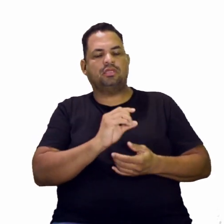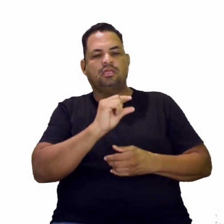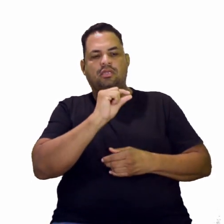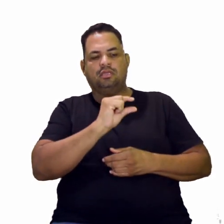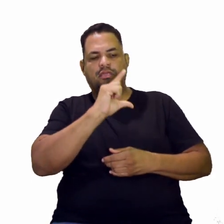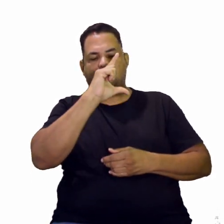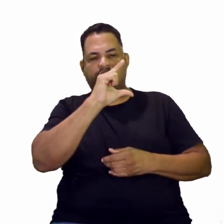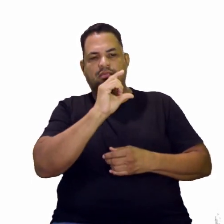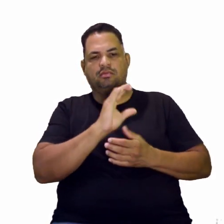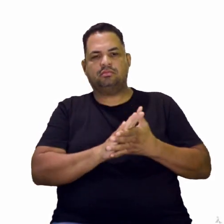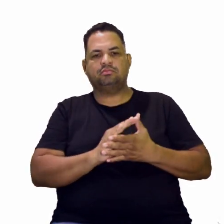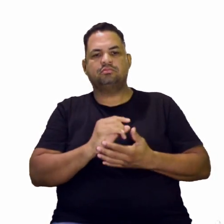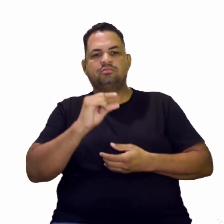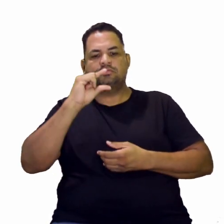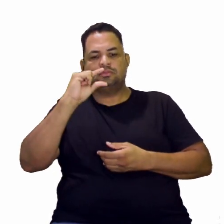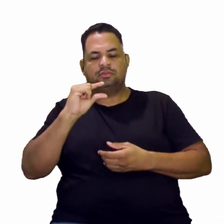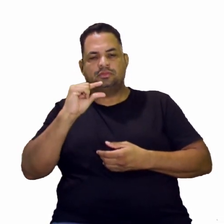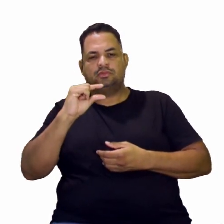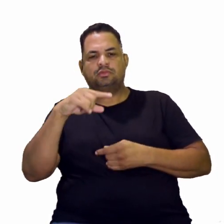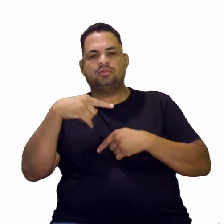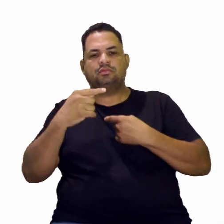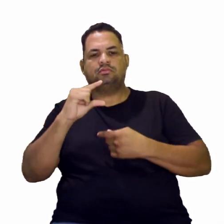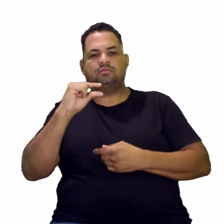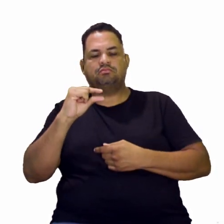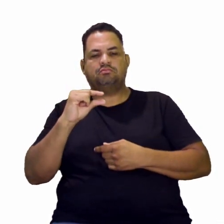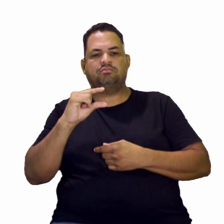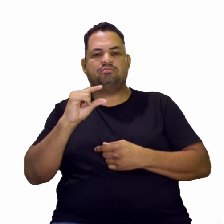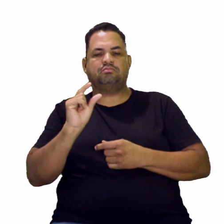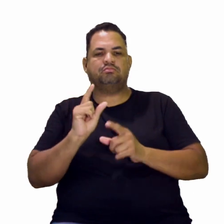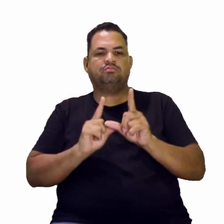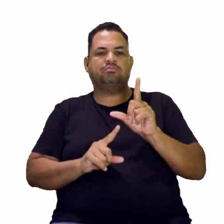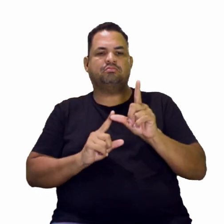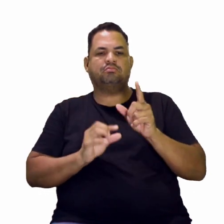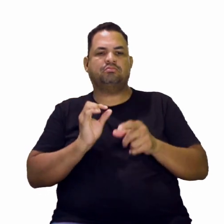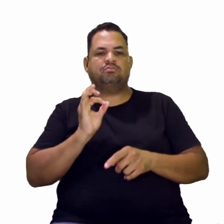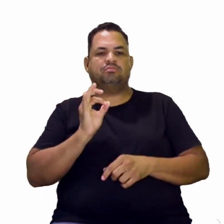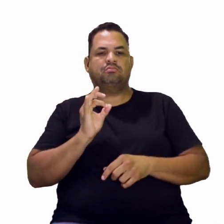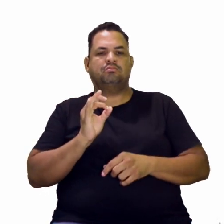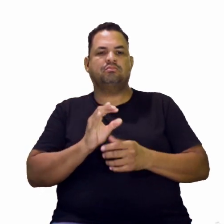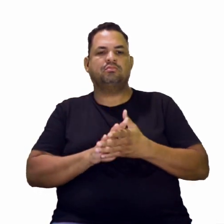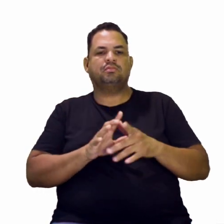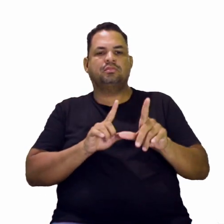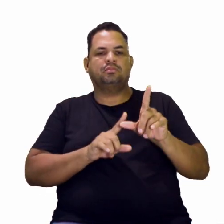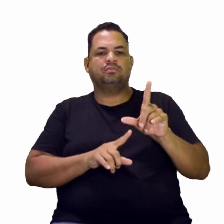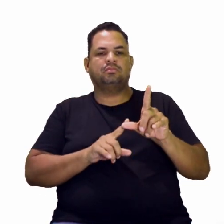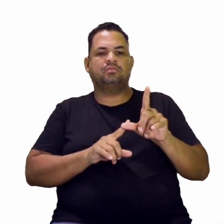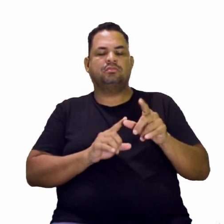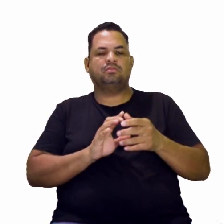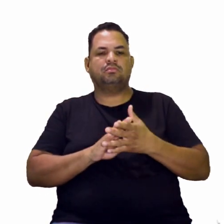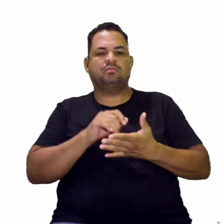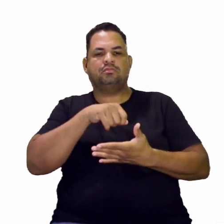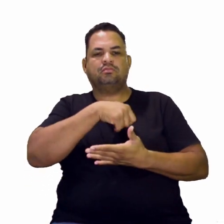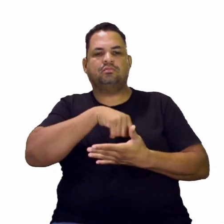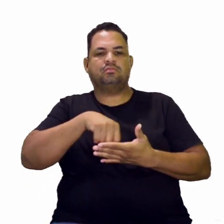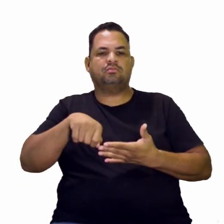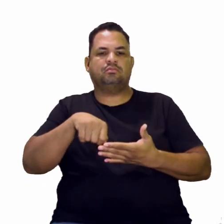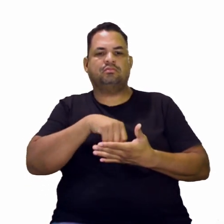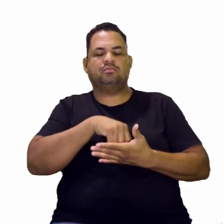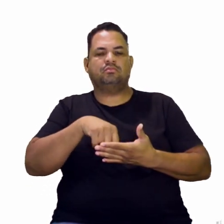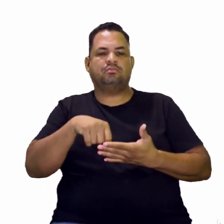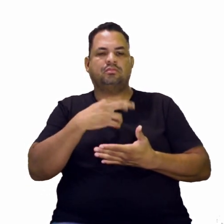a inicial é sempre minúscula, tá bom? E sempre escrito em latim. Você percebe assim, não é